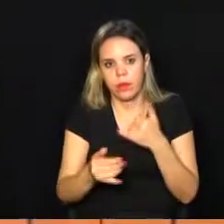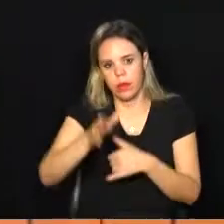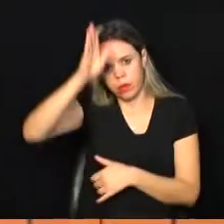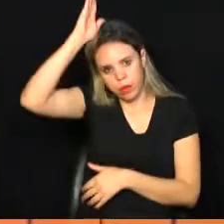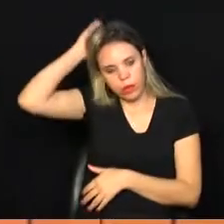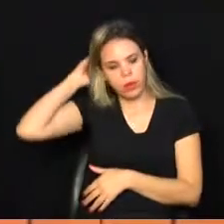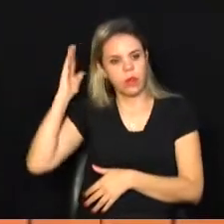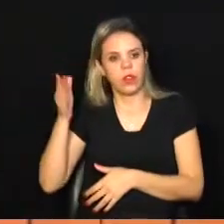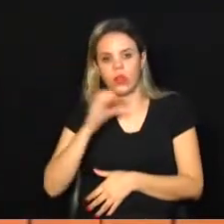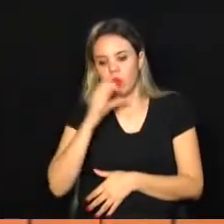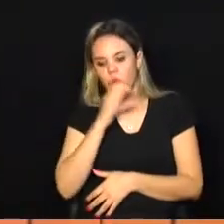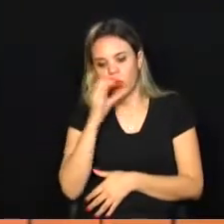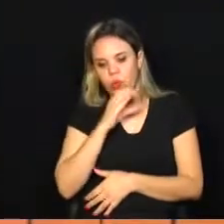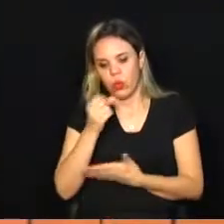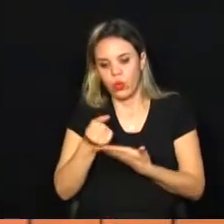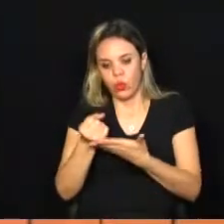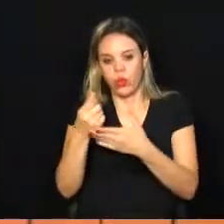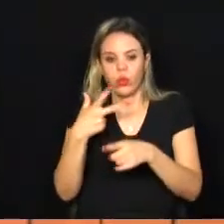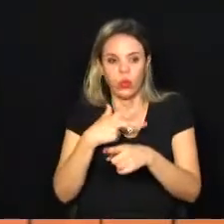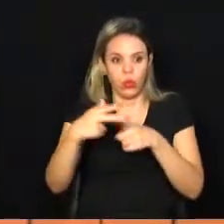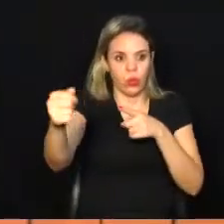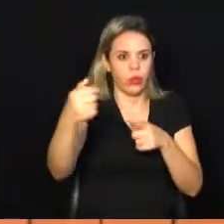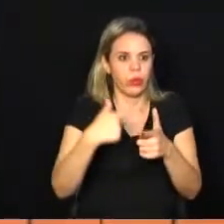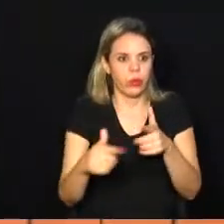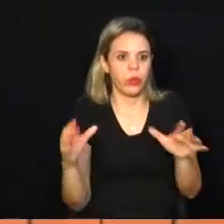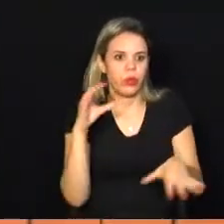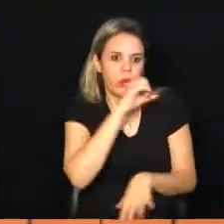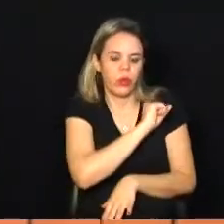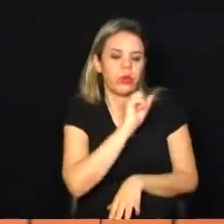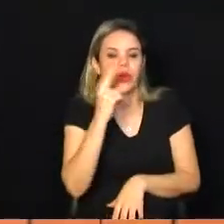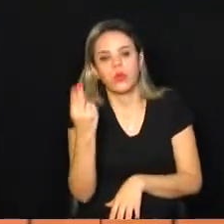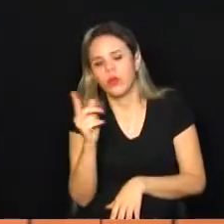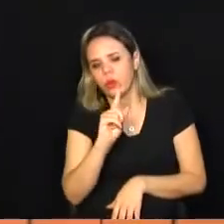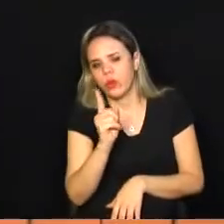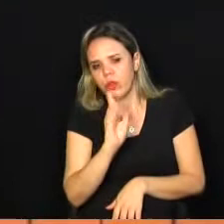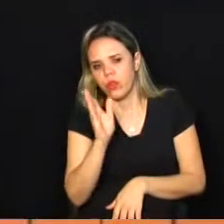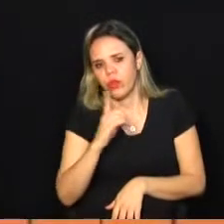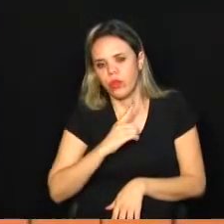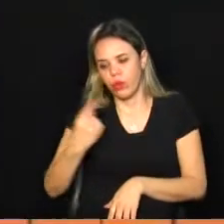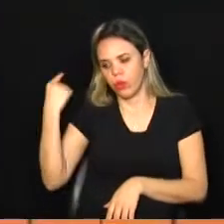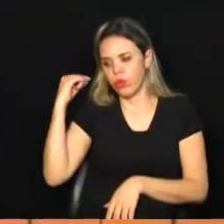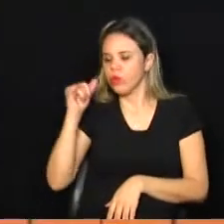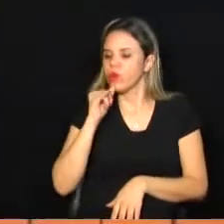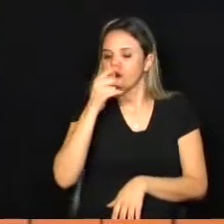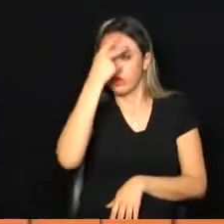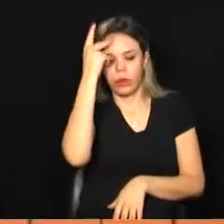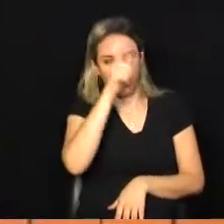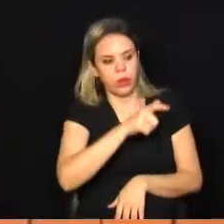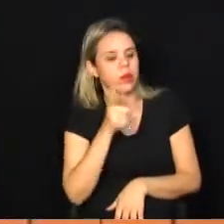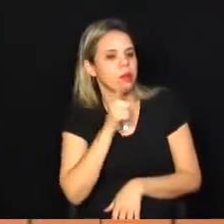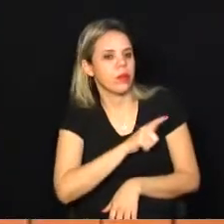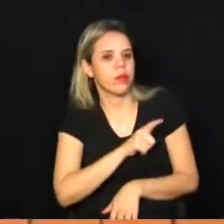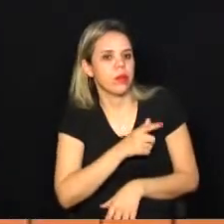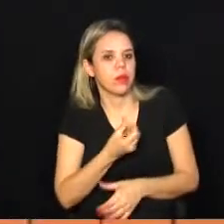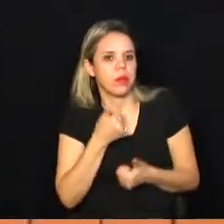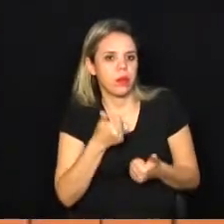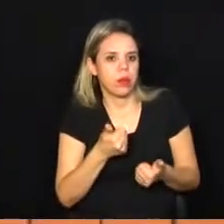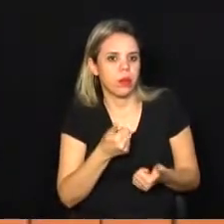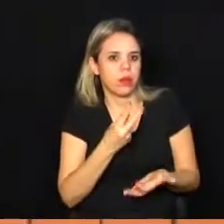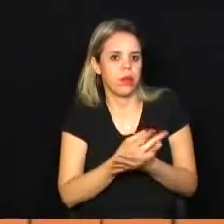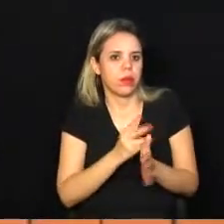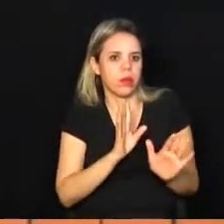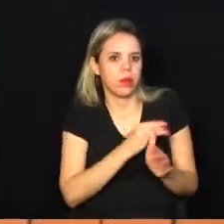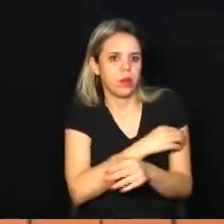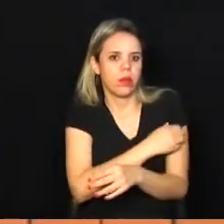para apagar o fogo, aquela urgência, ou você fala, não, já tive exemplo de que a pessoa ganhou, estava bem e mesmo assim